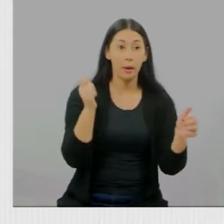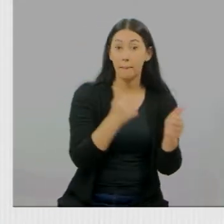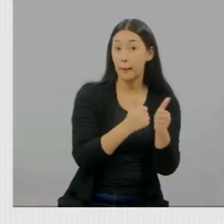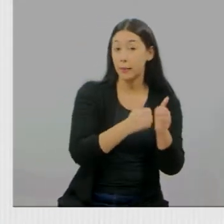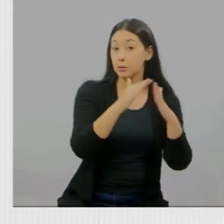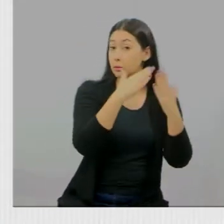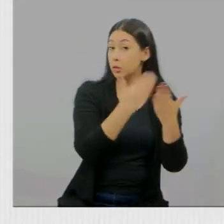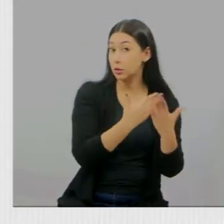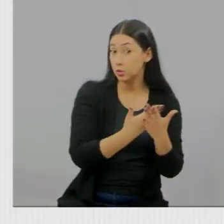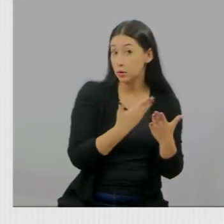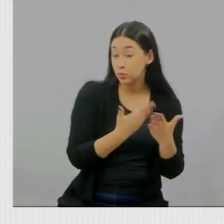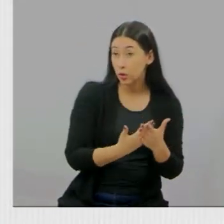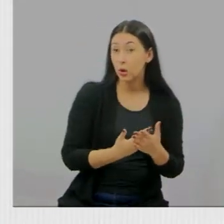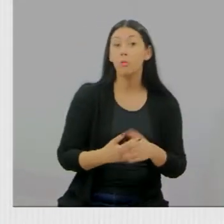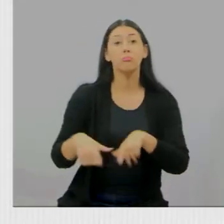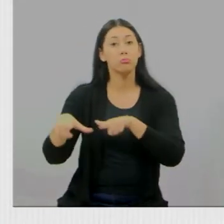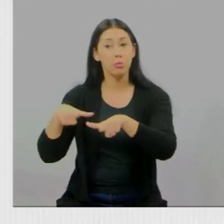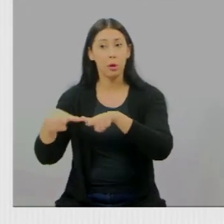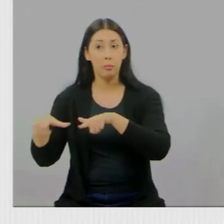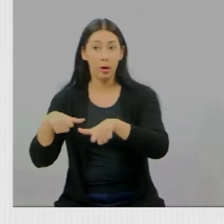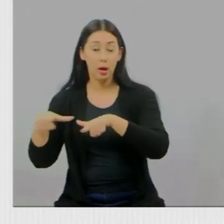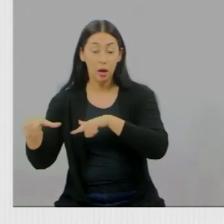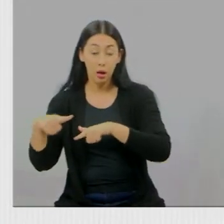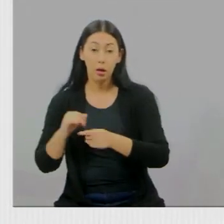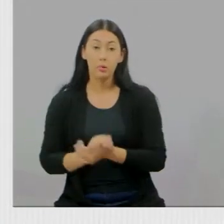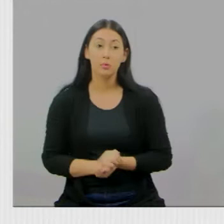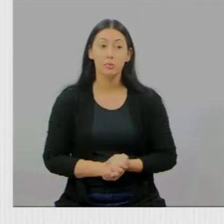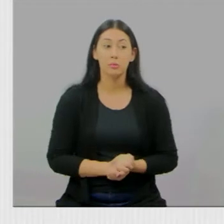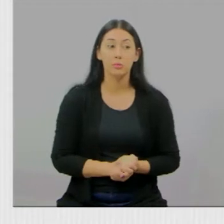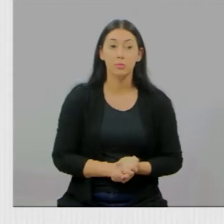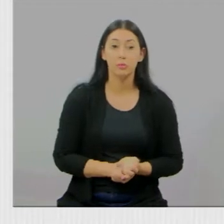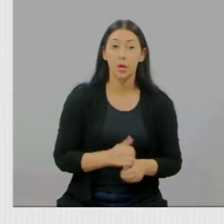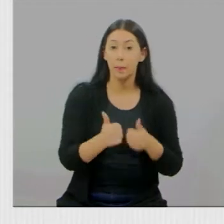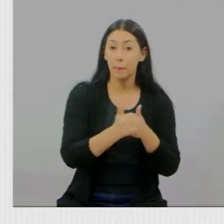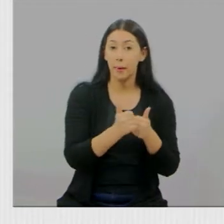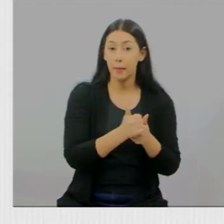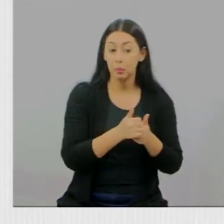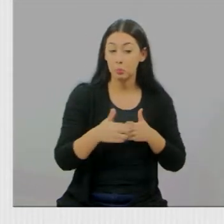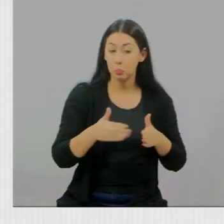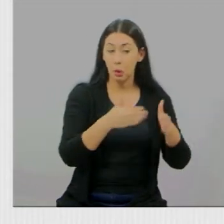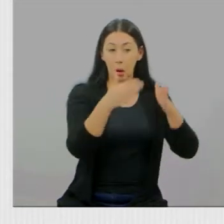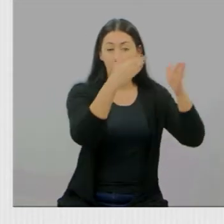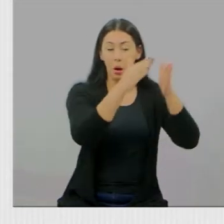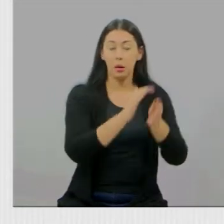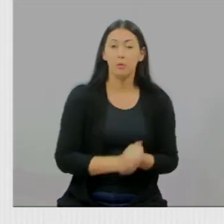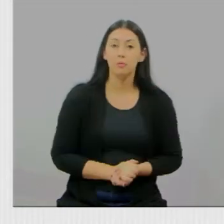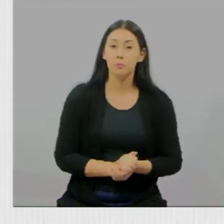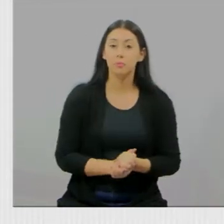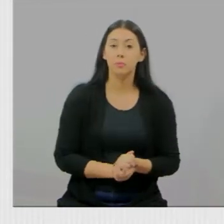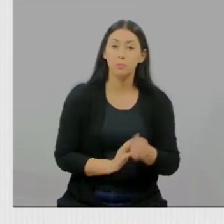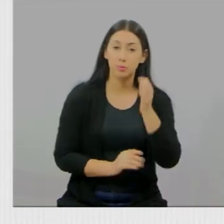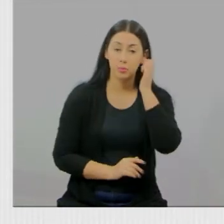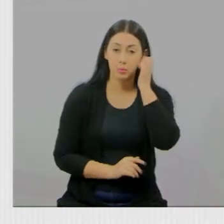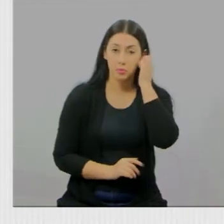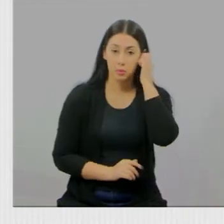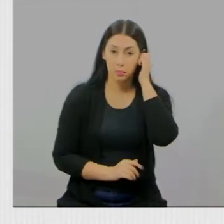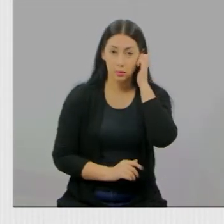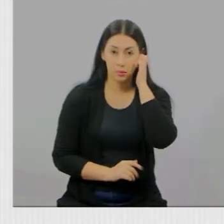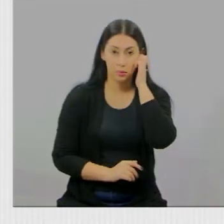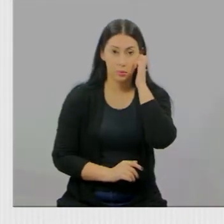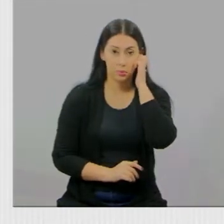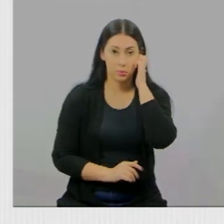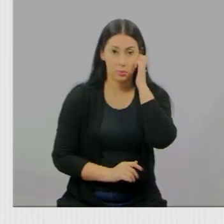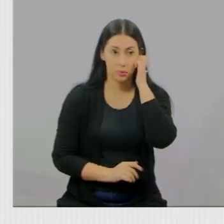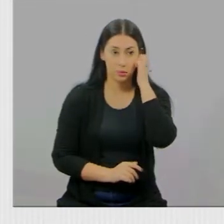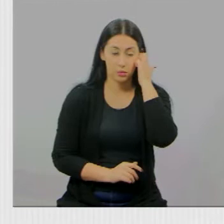equipamento público com trabalho com adolescente, próximo à viela de grande fluxo, próximo a um ponto final do CECAP,